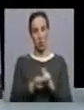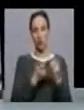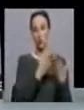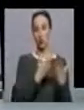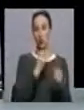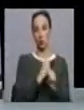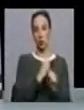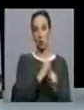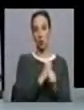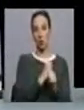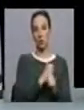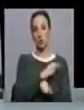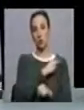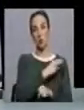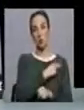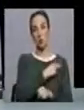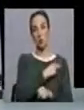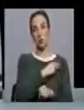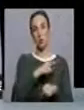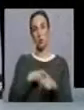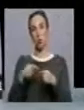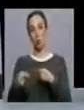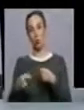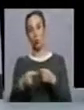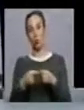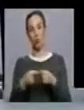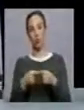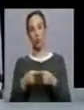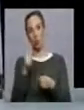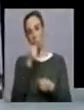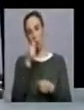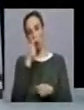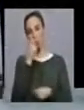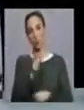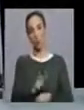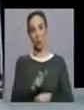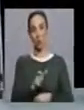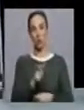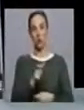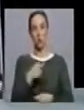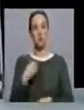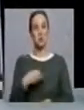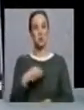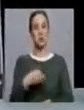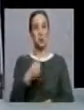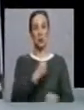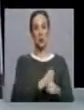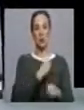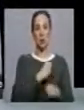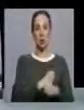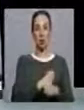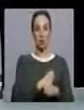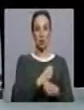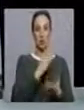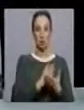dos universitários e períodos gratificante porque o indivíduo não consegue conquistar consecutivamente a trabalhar só